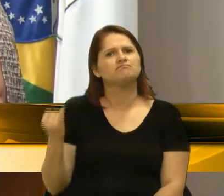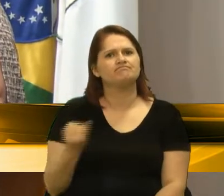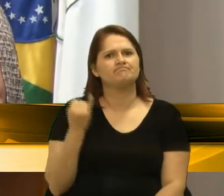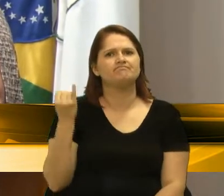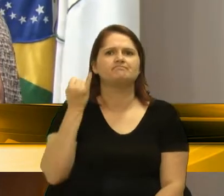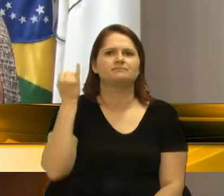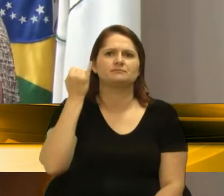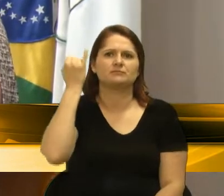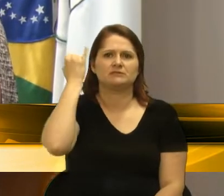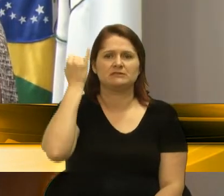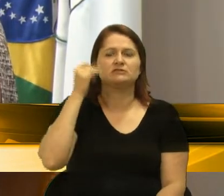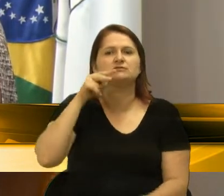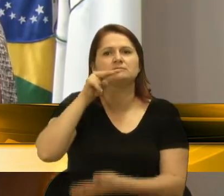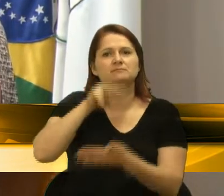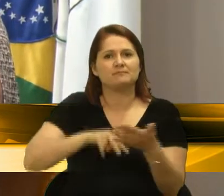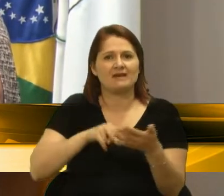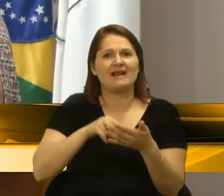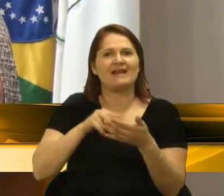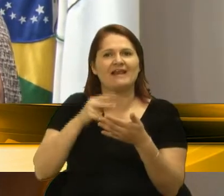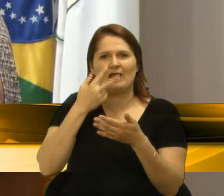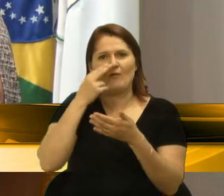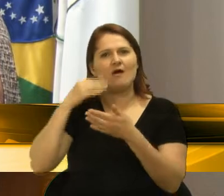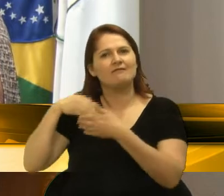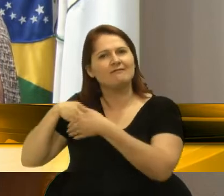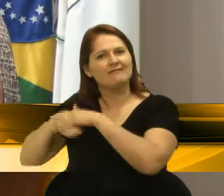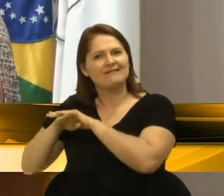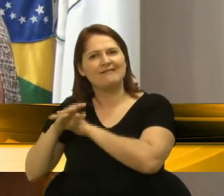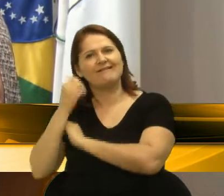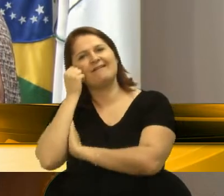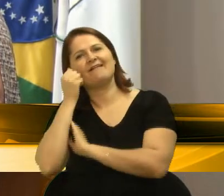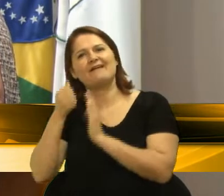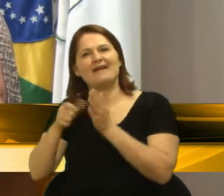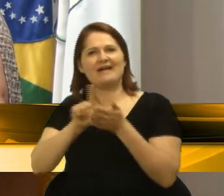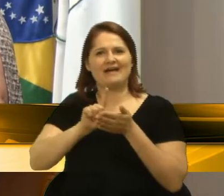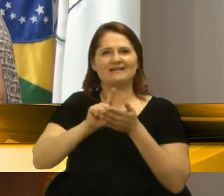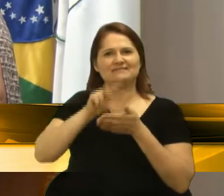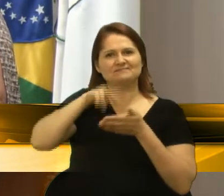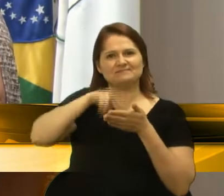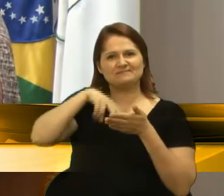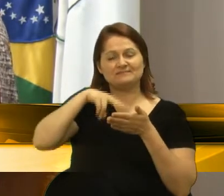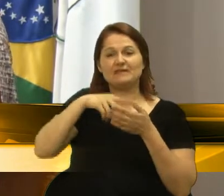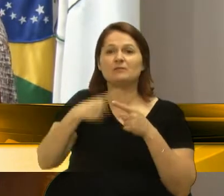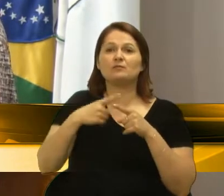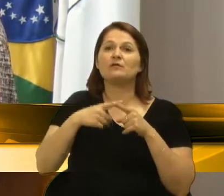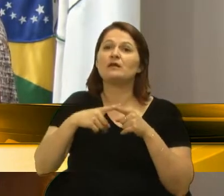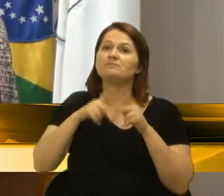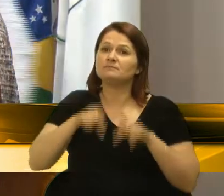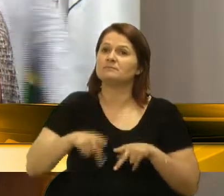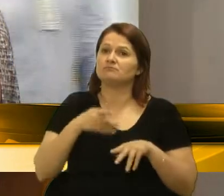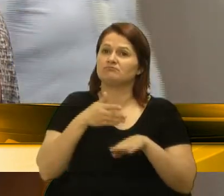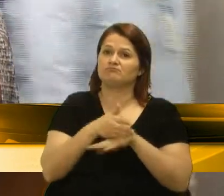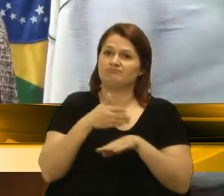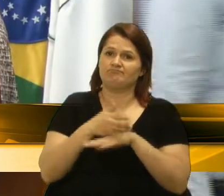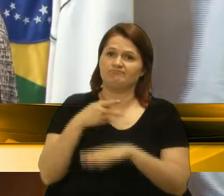para ser livro de cabeceira para quem entra ou está na vida política.